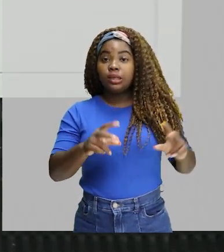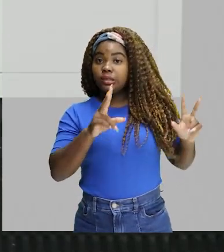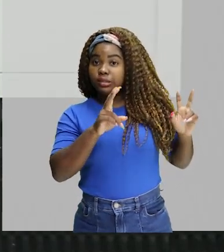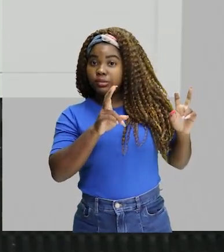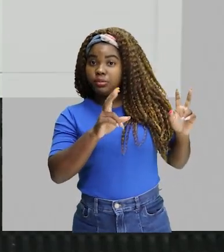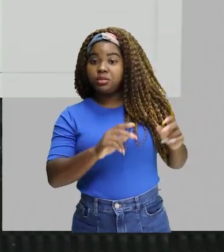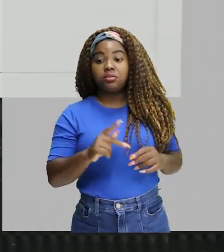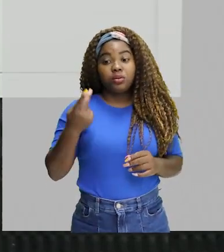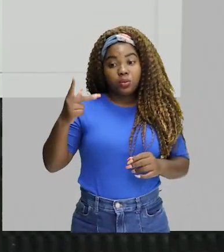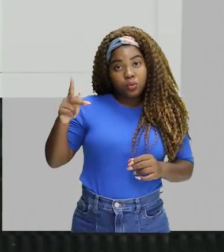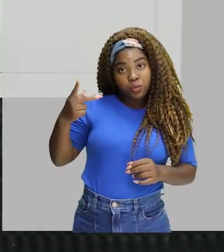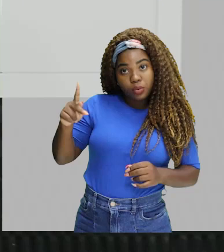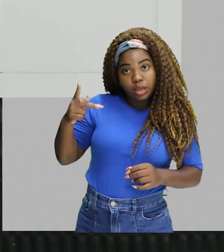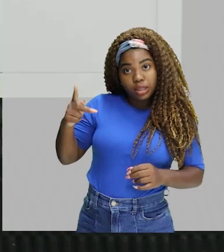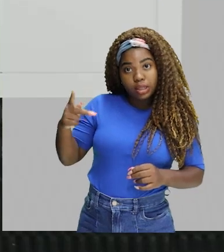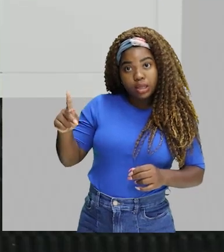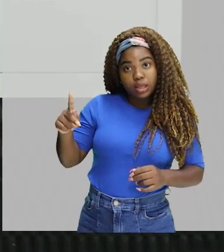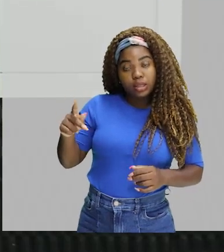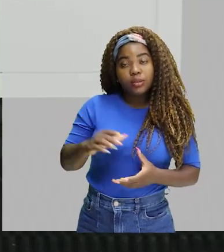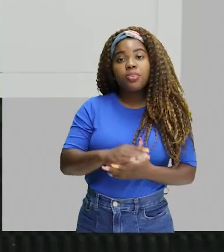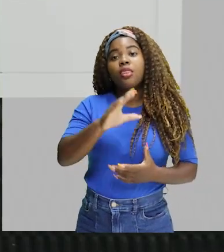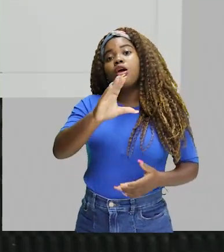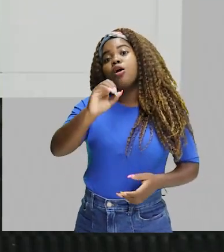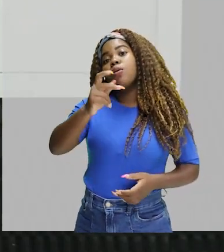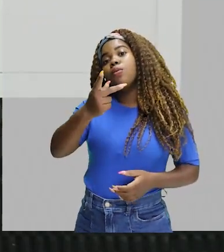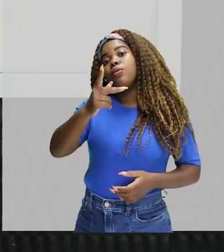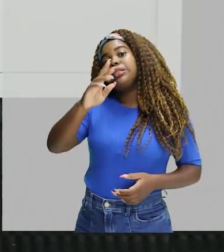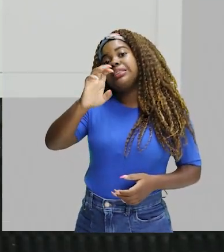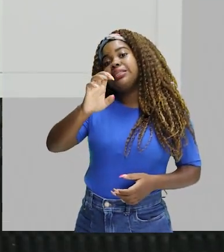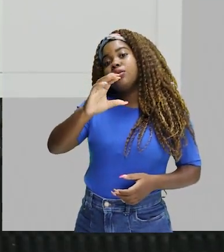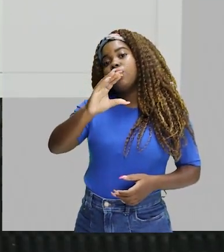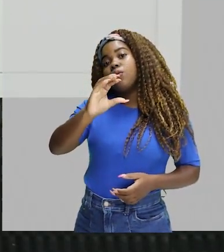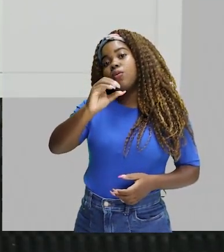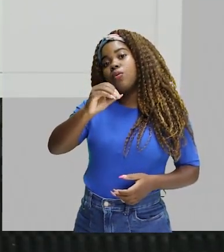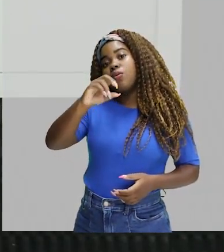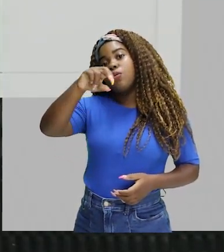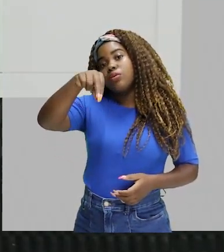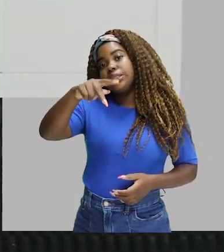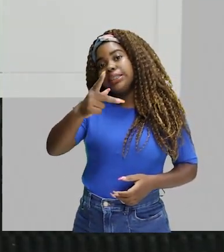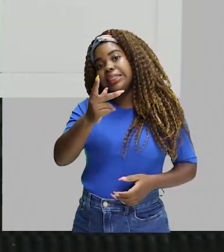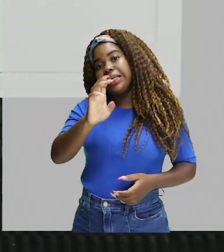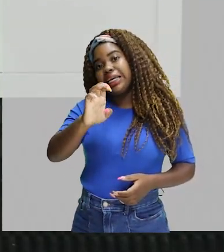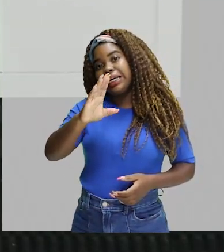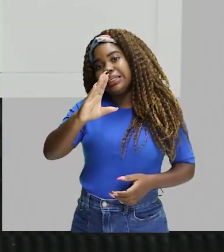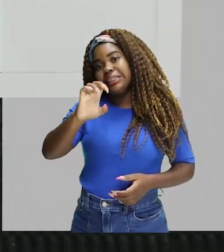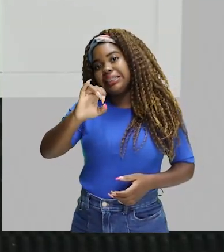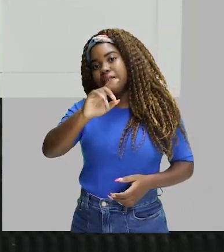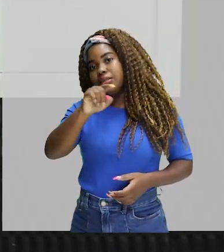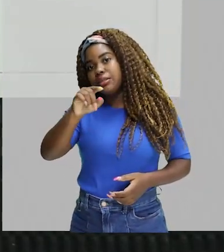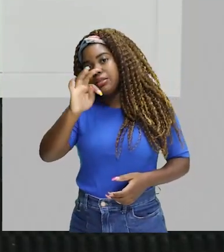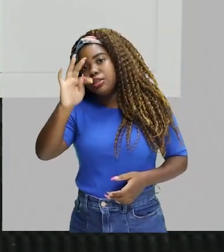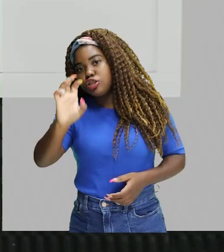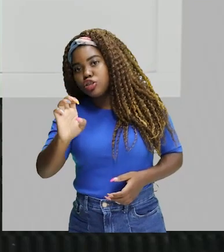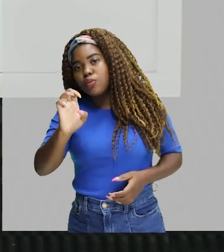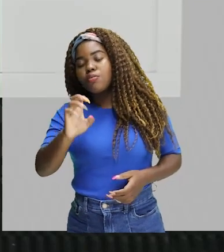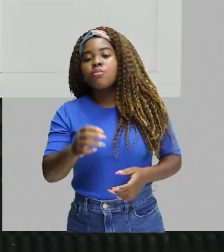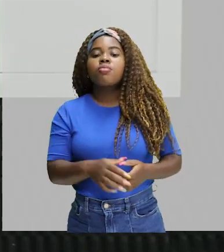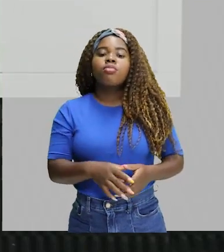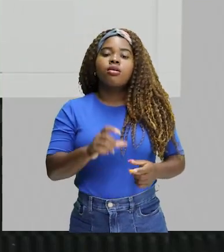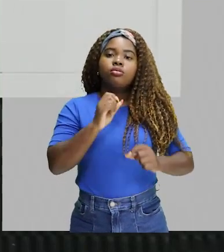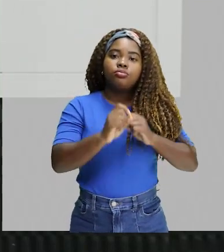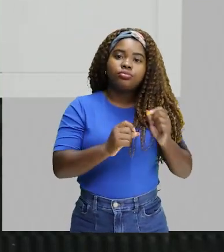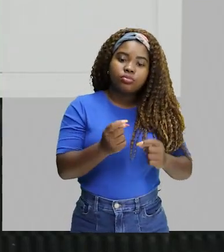no templo de Delfos, conhece-te, ele está pedindo ao ser humano para que se debruce sobre ele